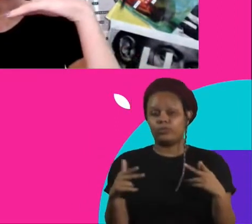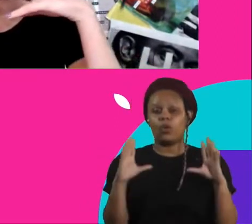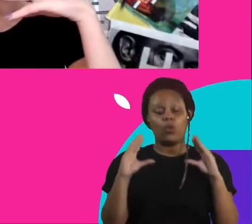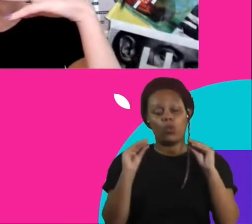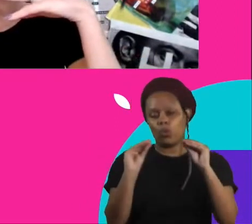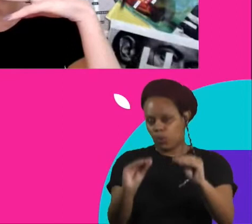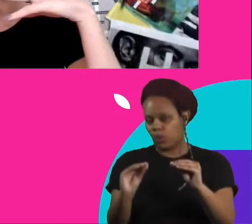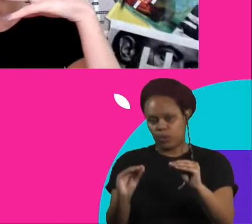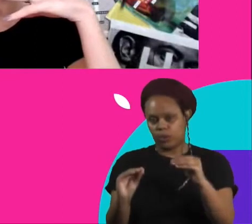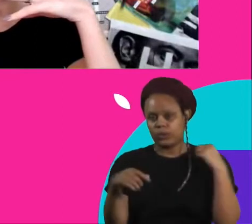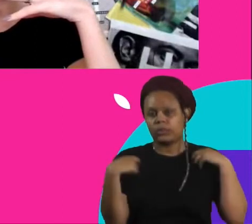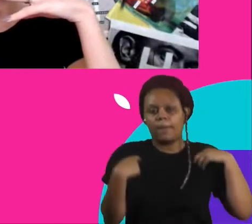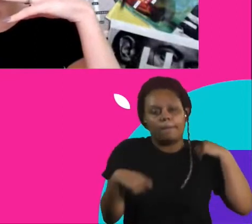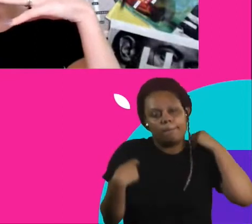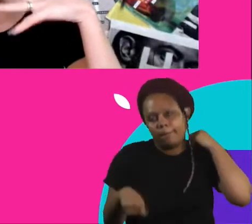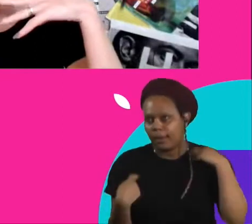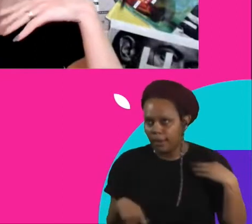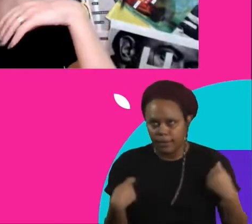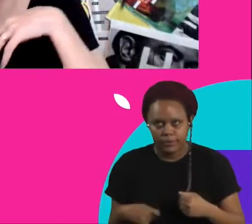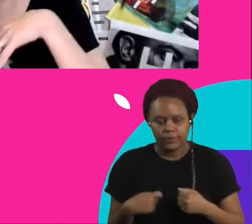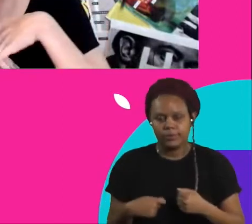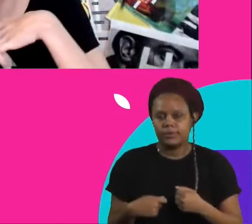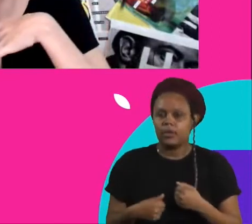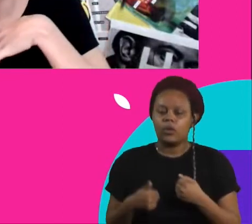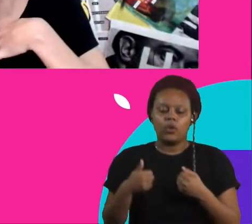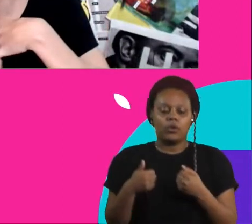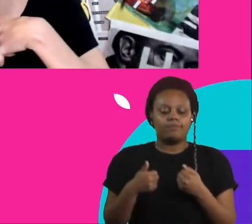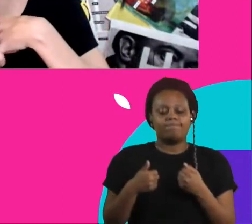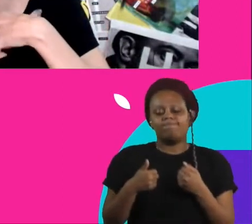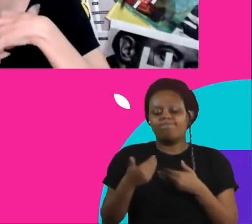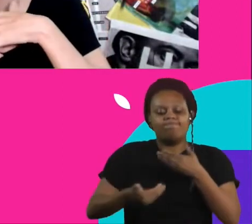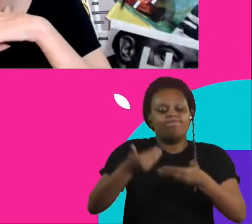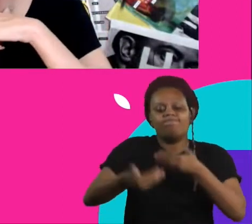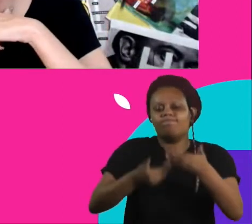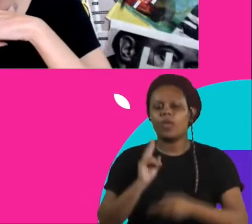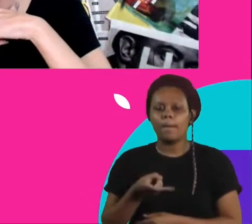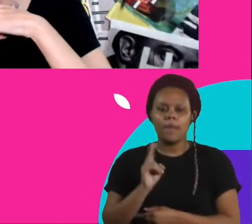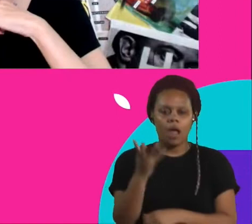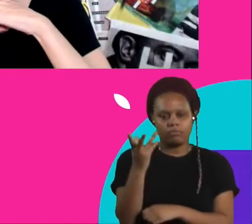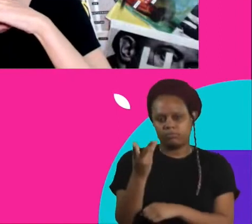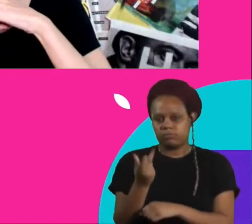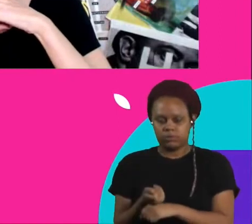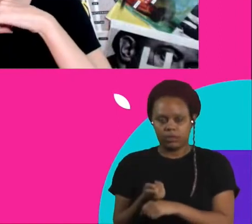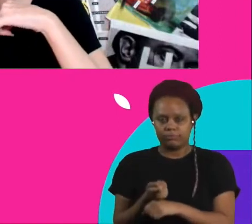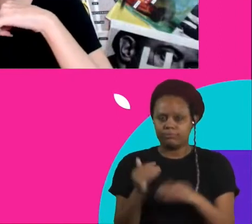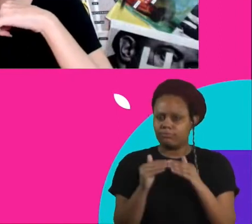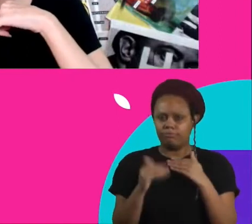que desenvolver as mesmas habilidades. Não acho. Não